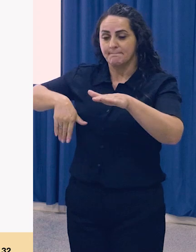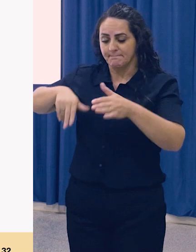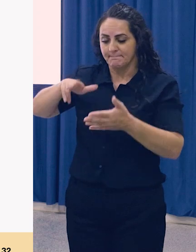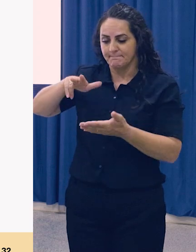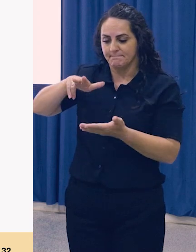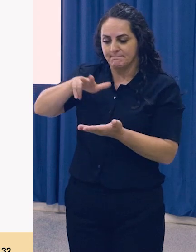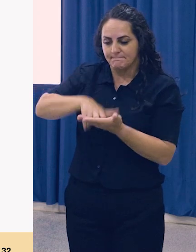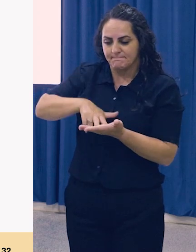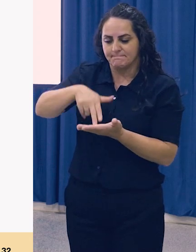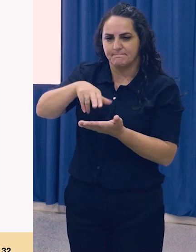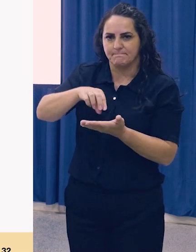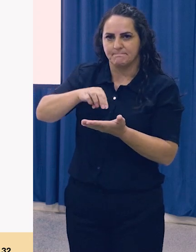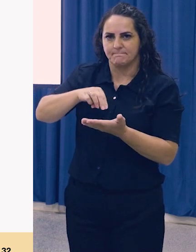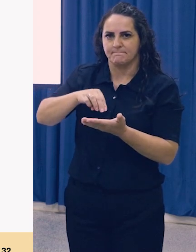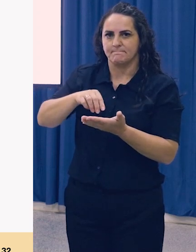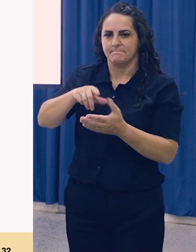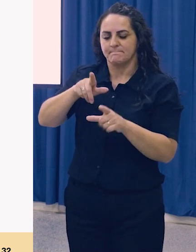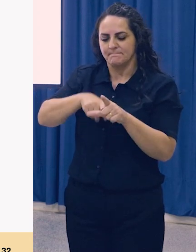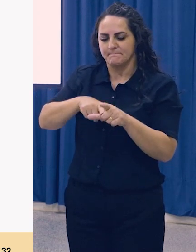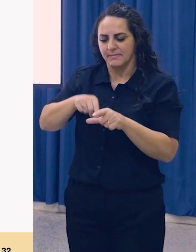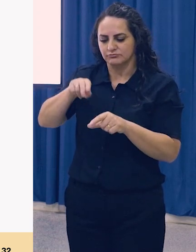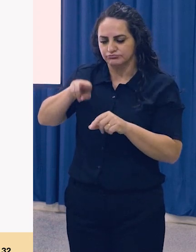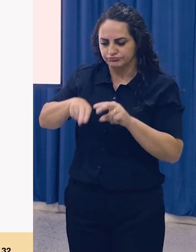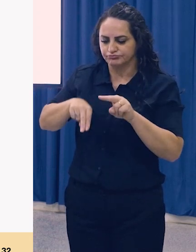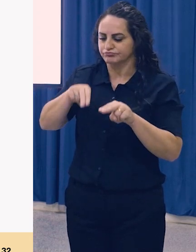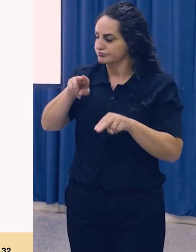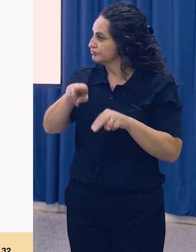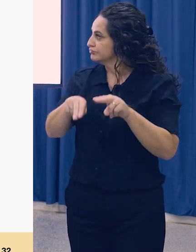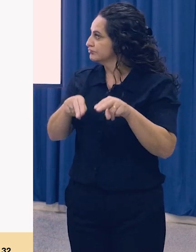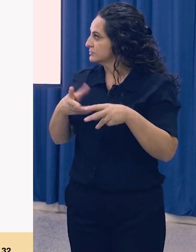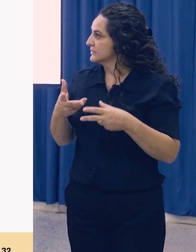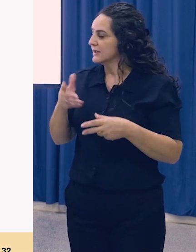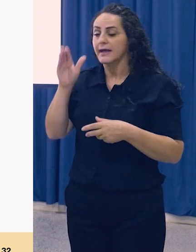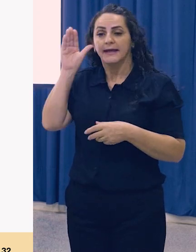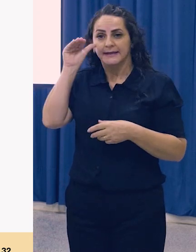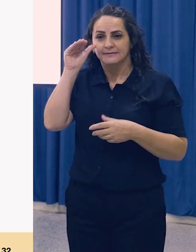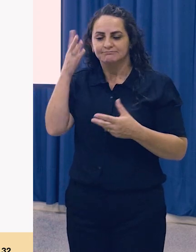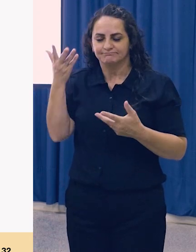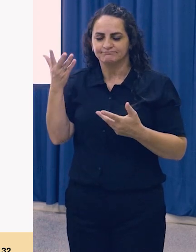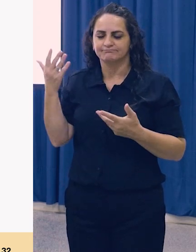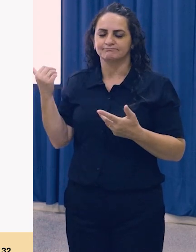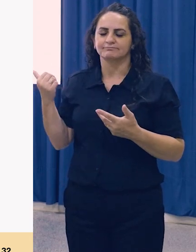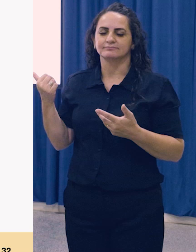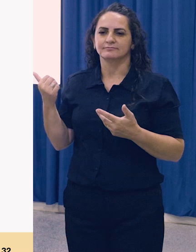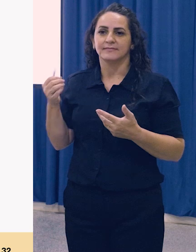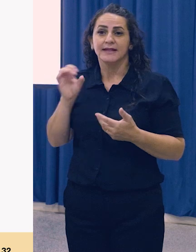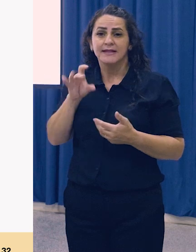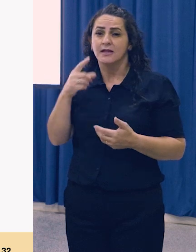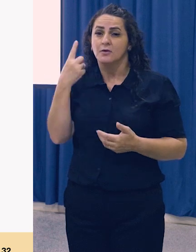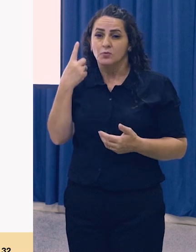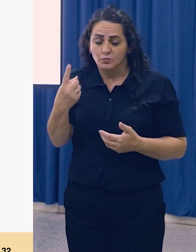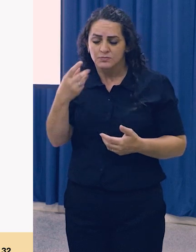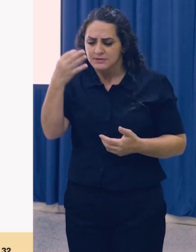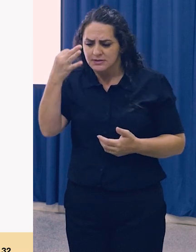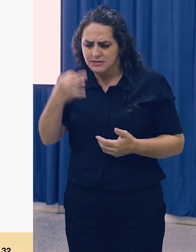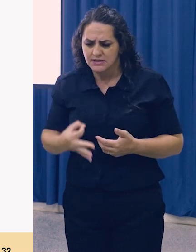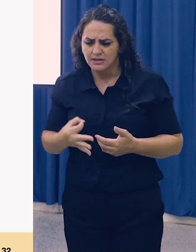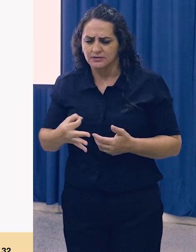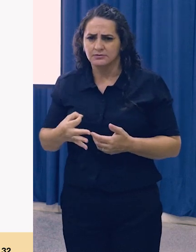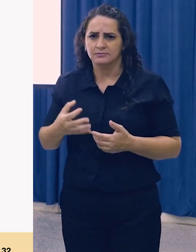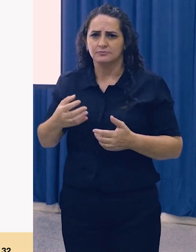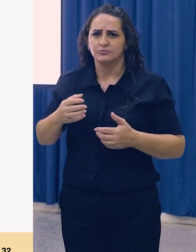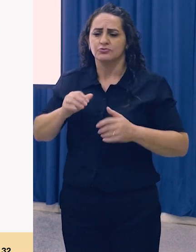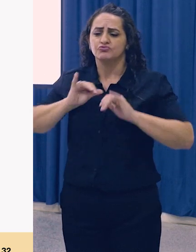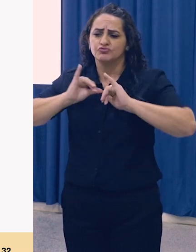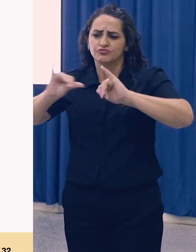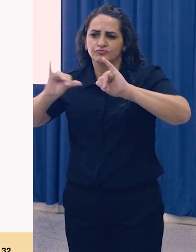pode fazer. É interessante ter no mundo físico, mas se a gente fizer uma e der muito certo, e ela viralizar,